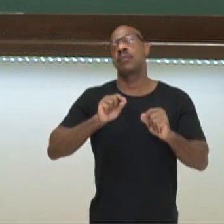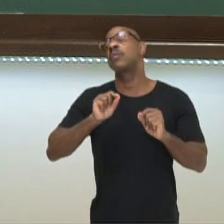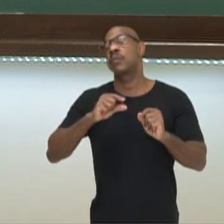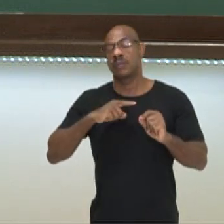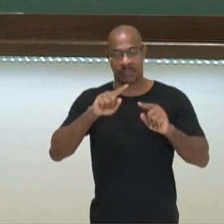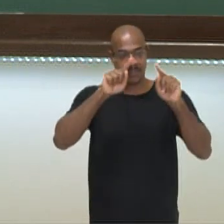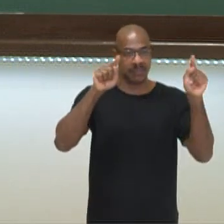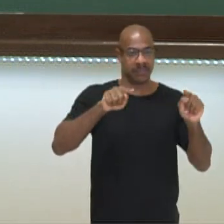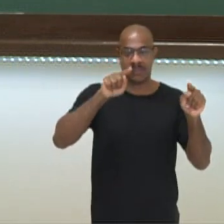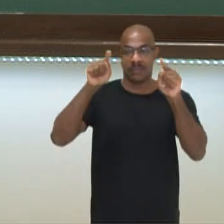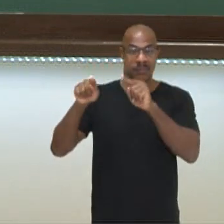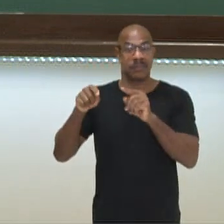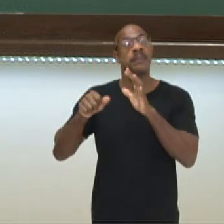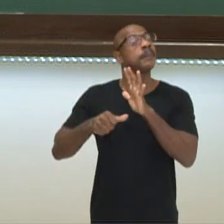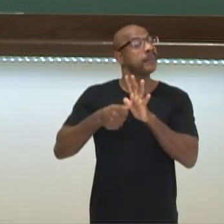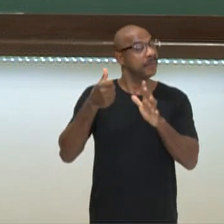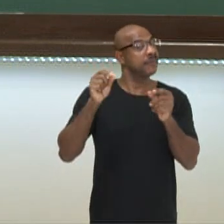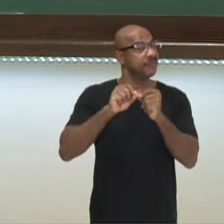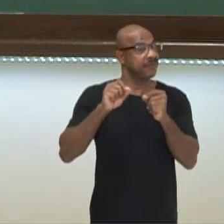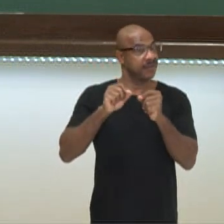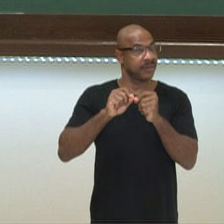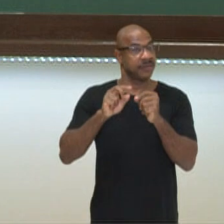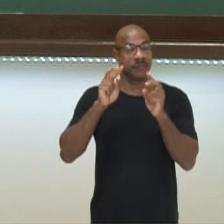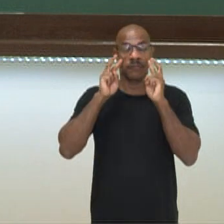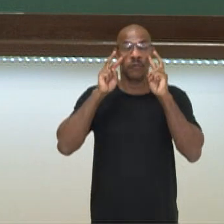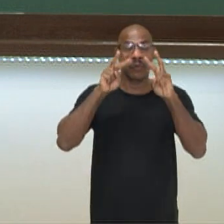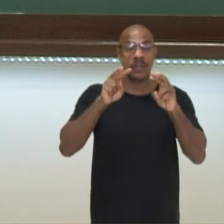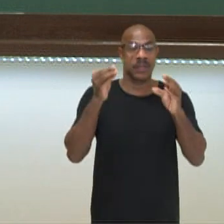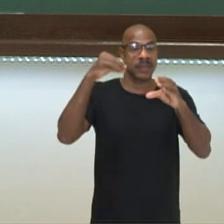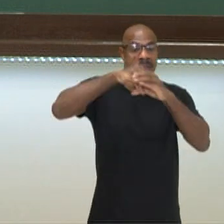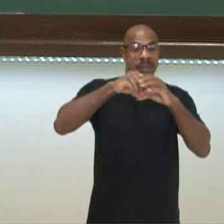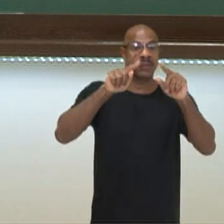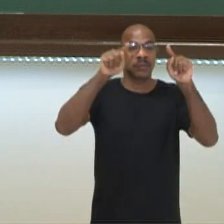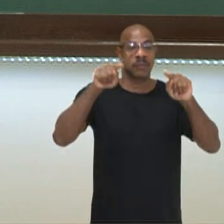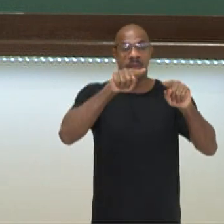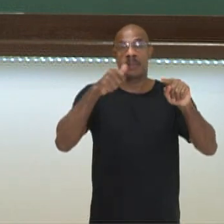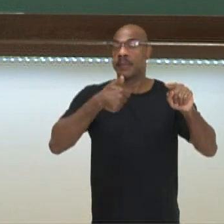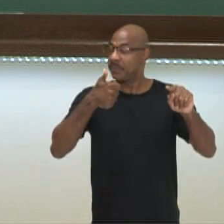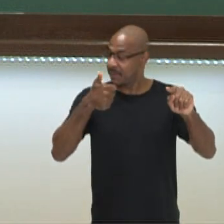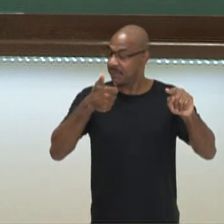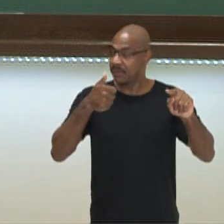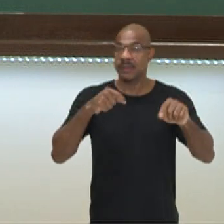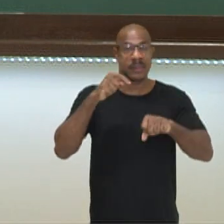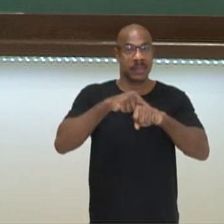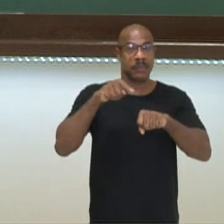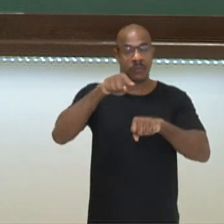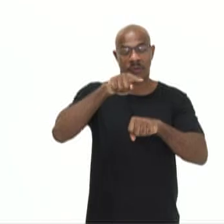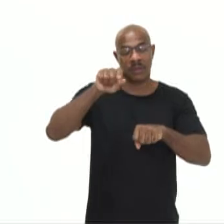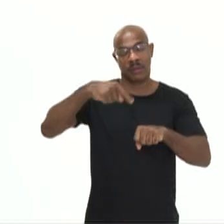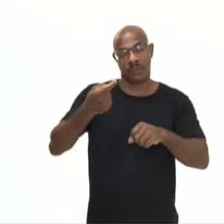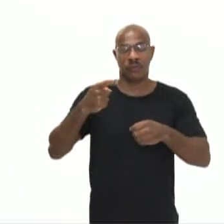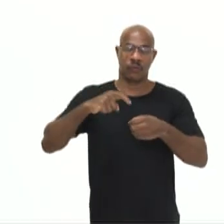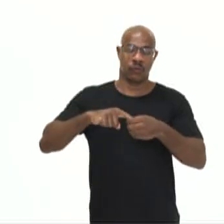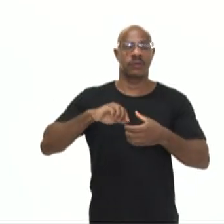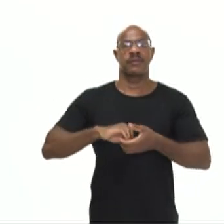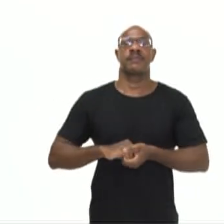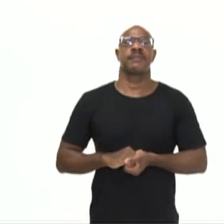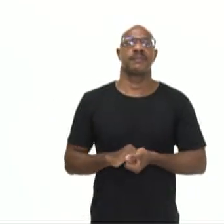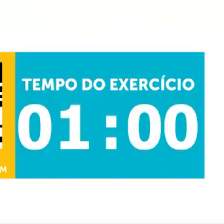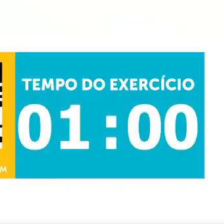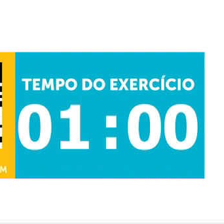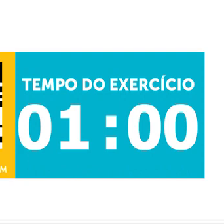associação, parênteses, eu tenho que olhar para aquelas operações primeiro. Um tempo para vocês e a gente já volta.